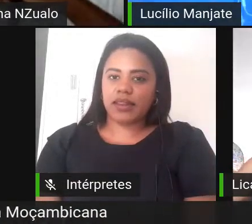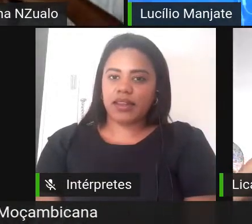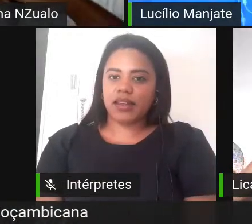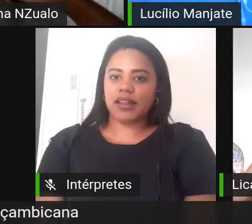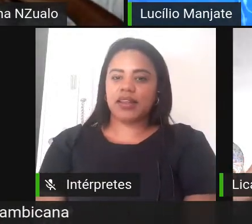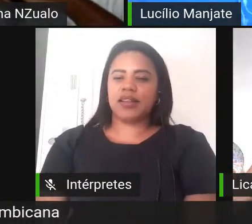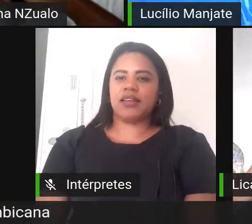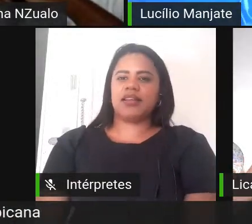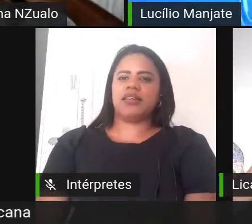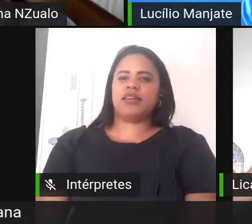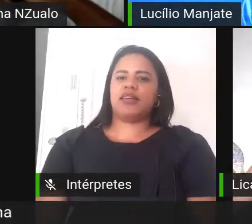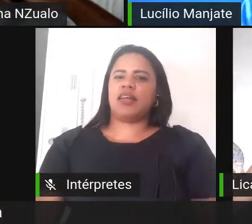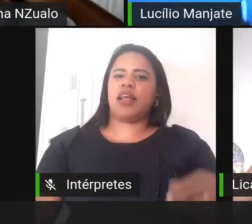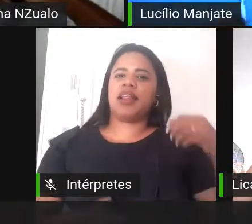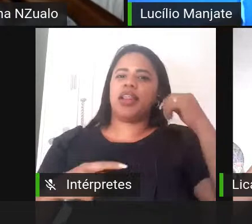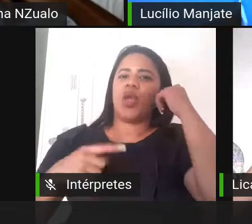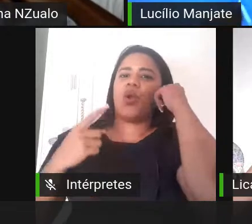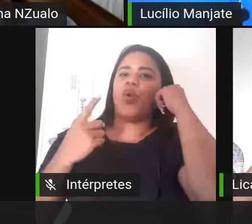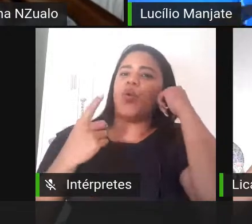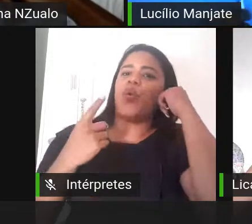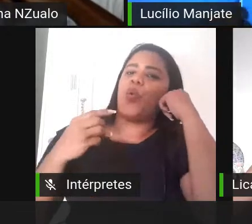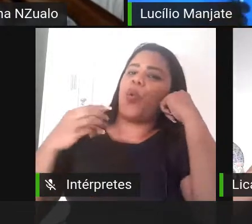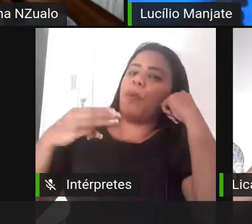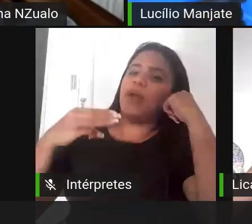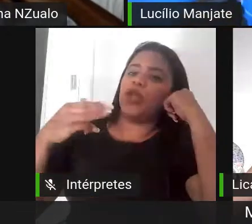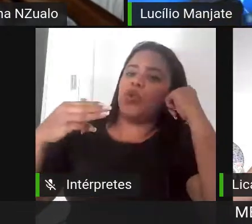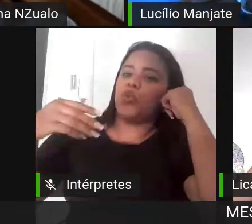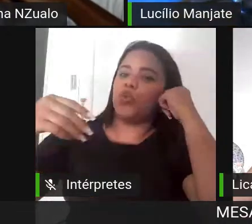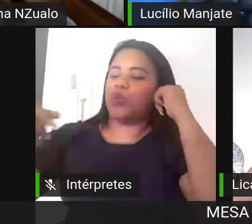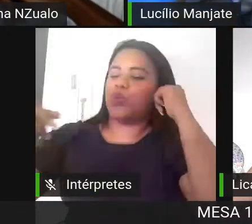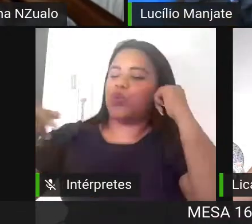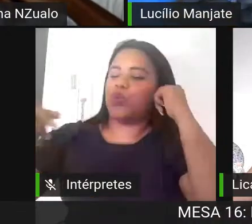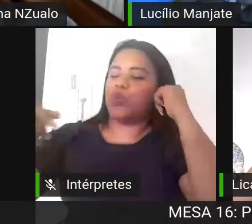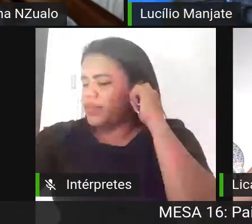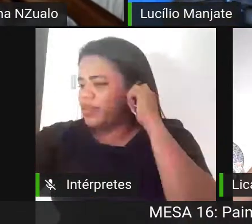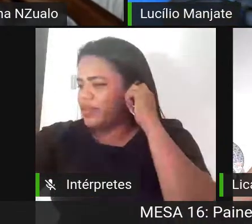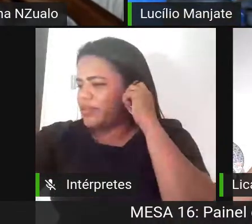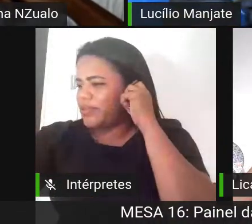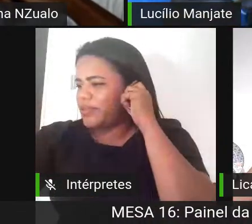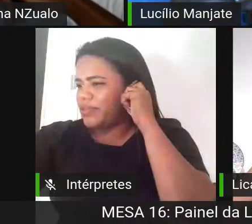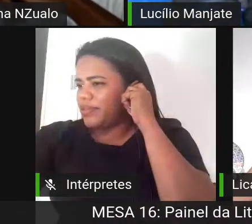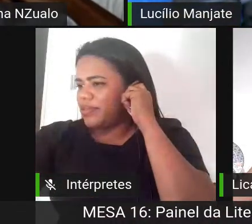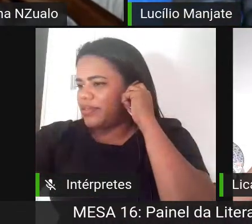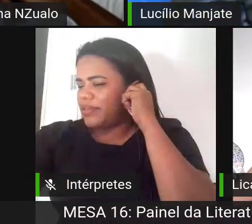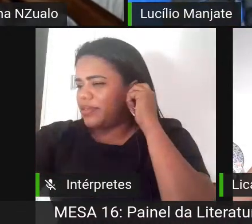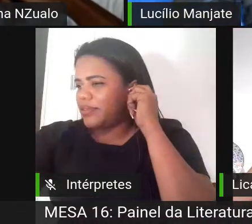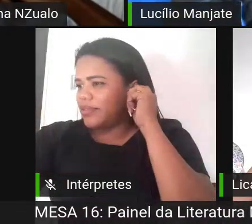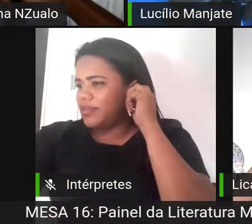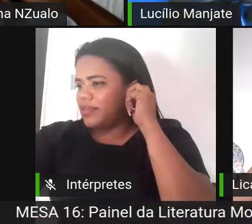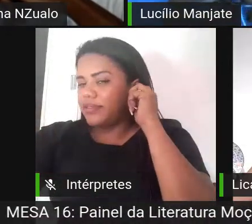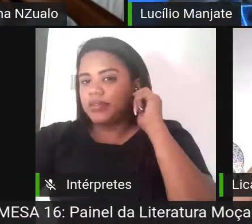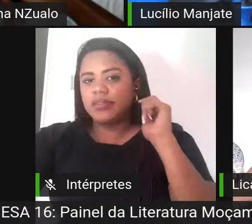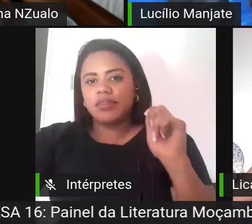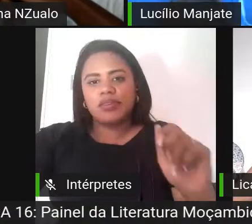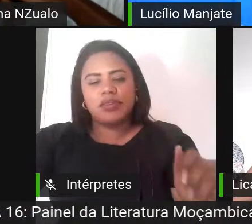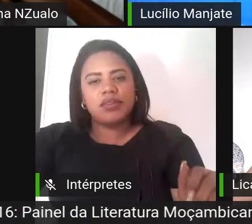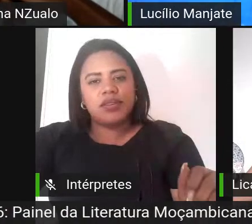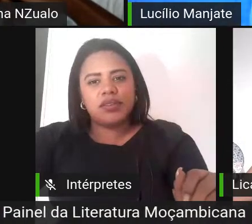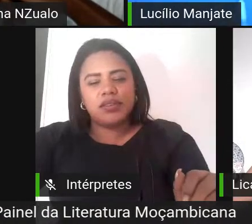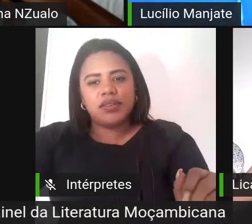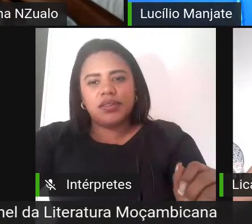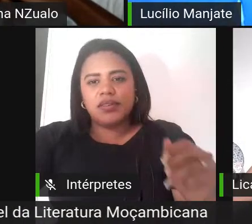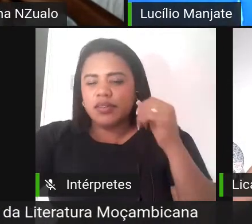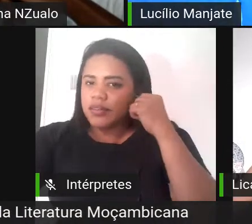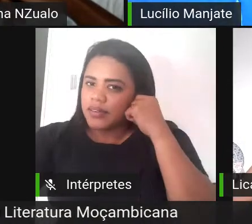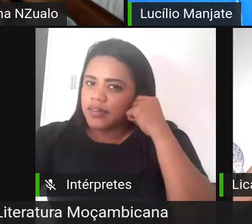minuto. Muito bem. Então eu não vou me alongar. Já estás a me dar razão, ao José. 10 minutos não